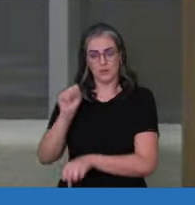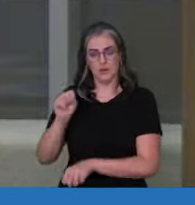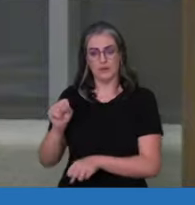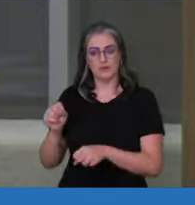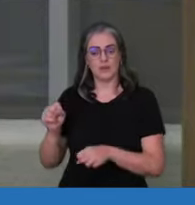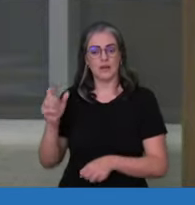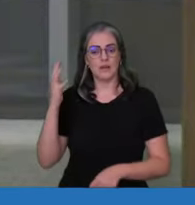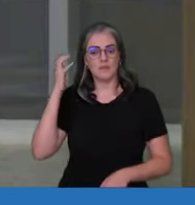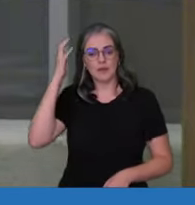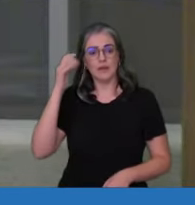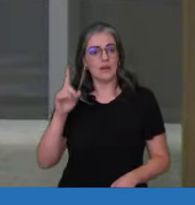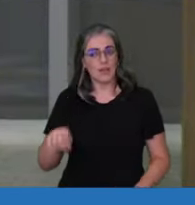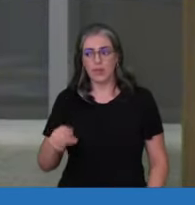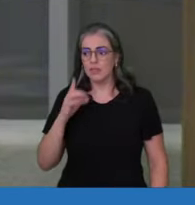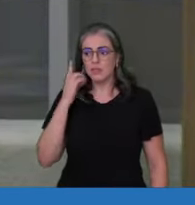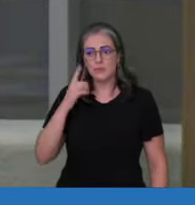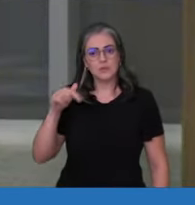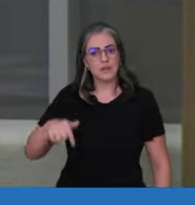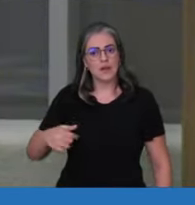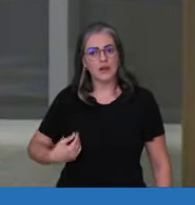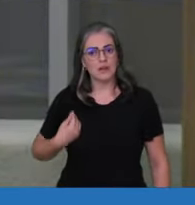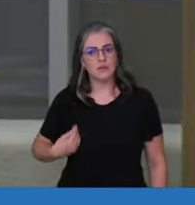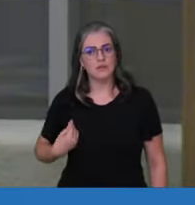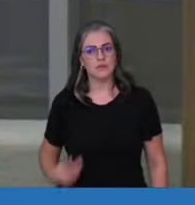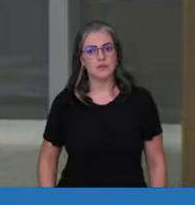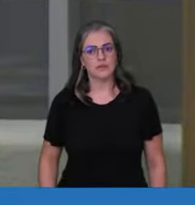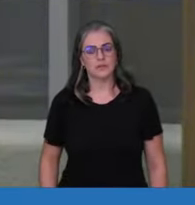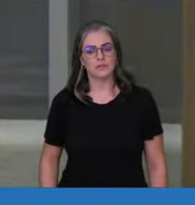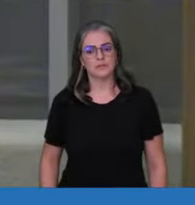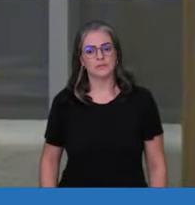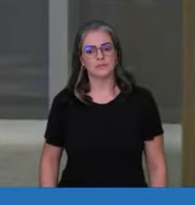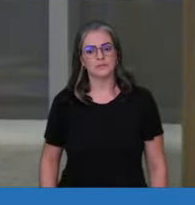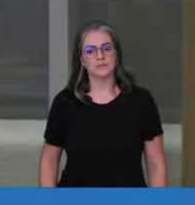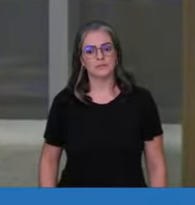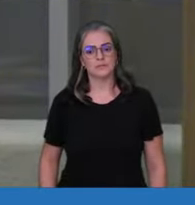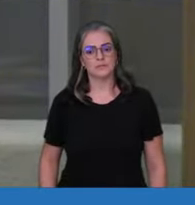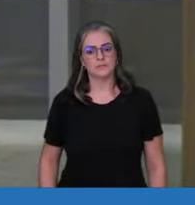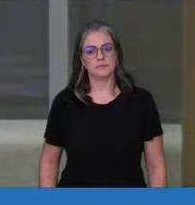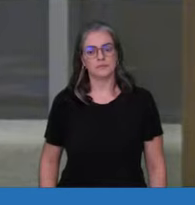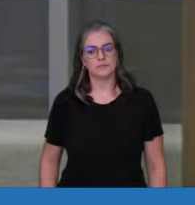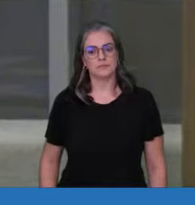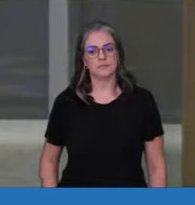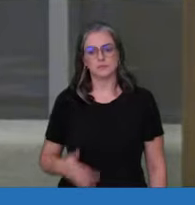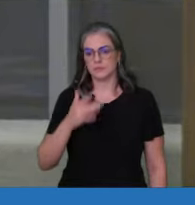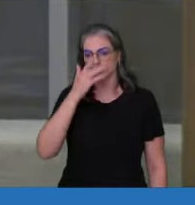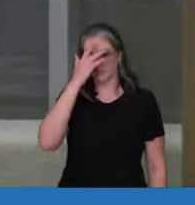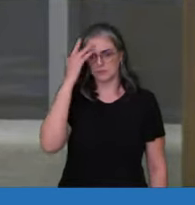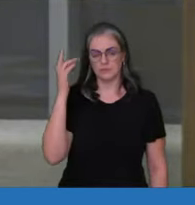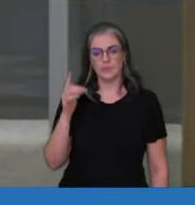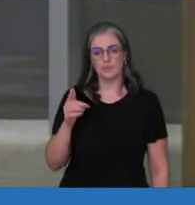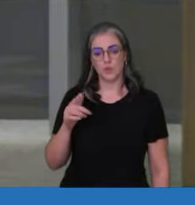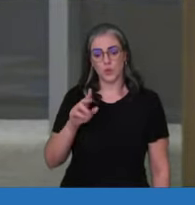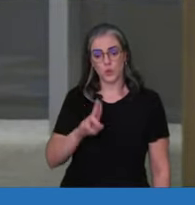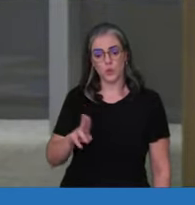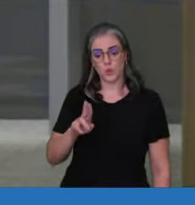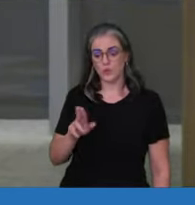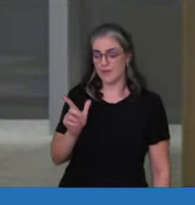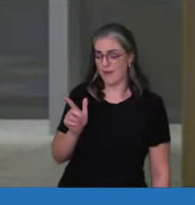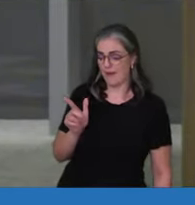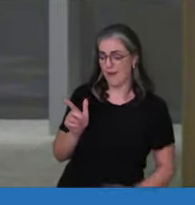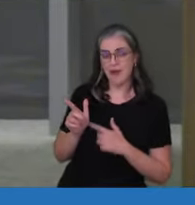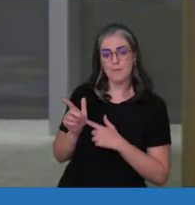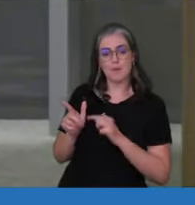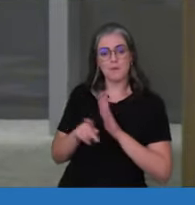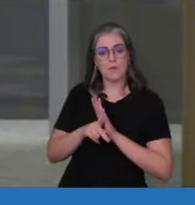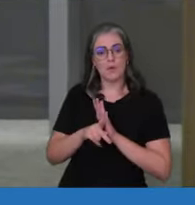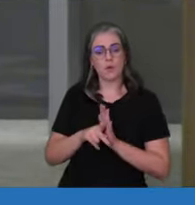Marielle é deputado aqui nessa casa. A bala que matou Marielle é uma bala da Polícia